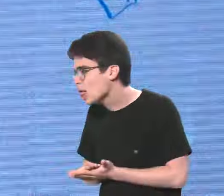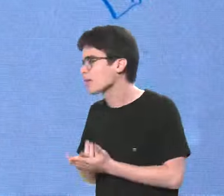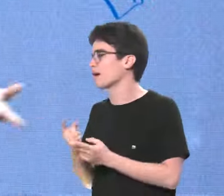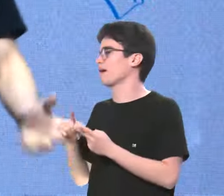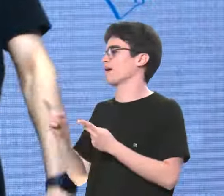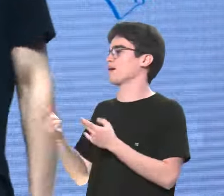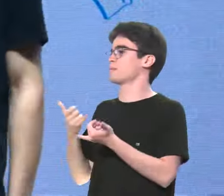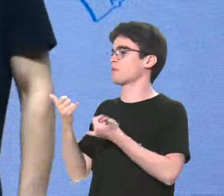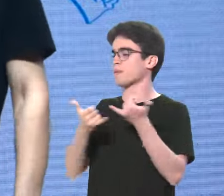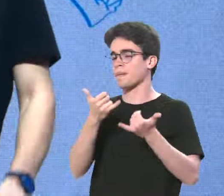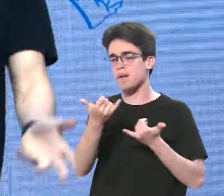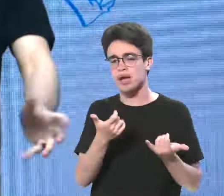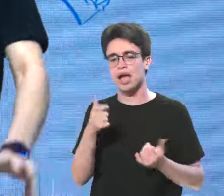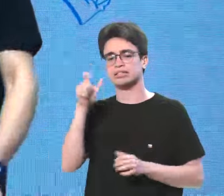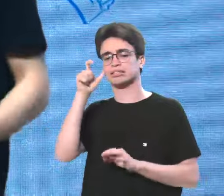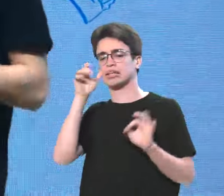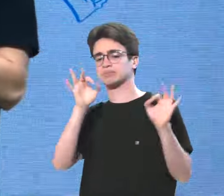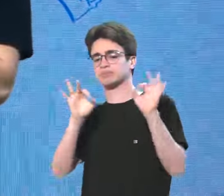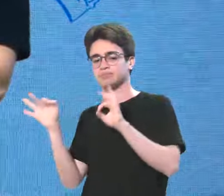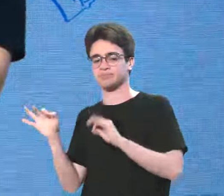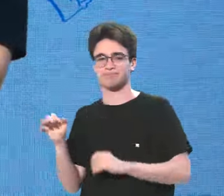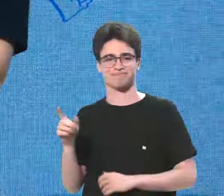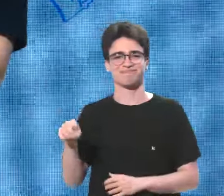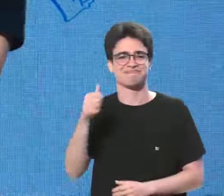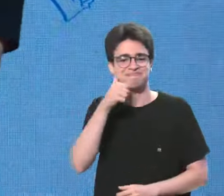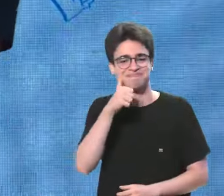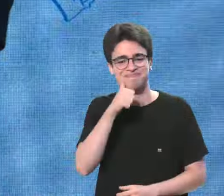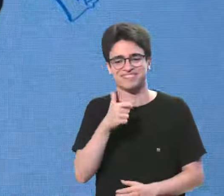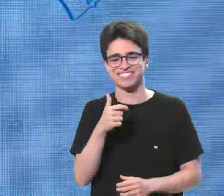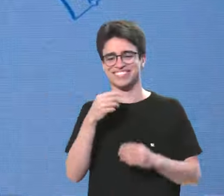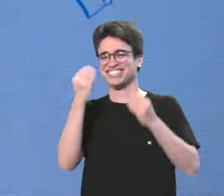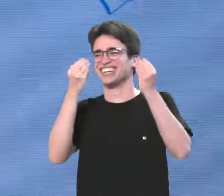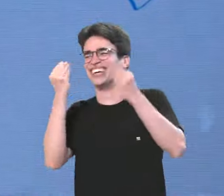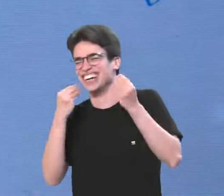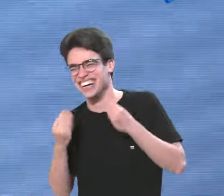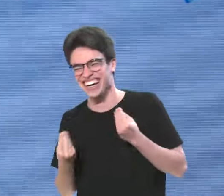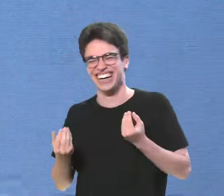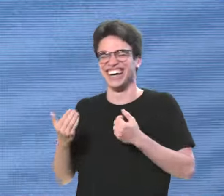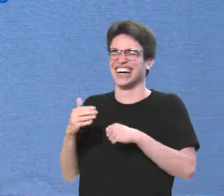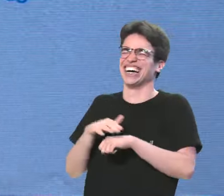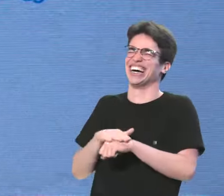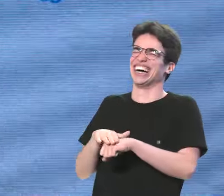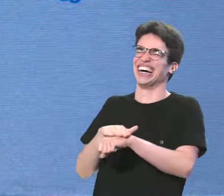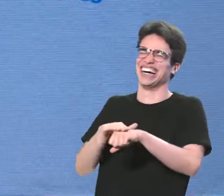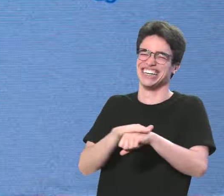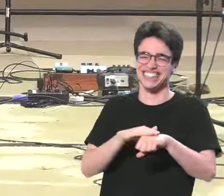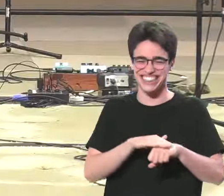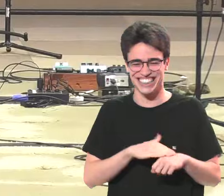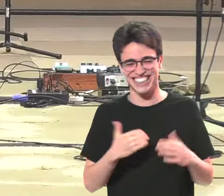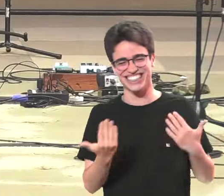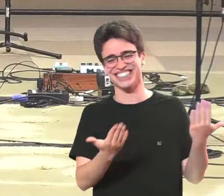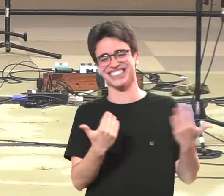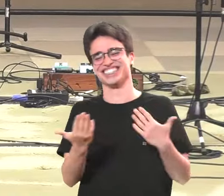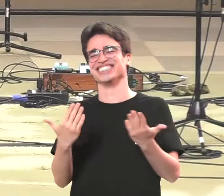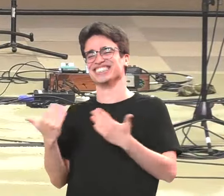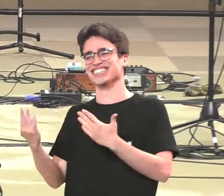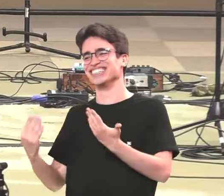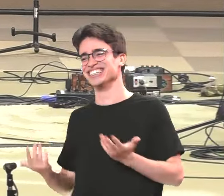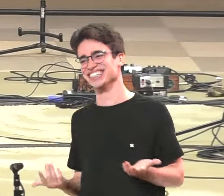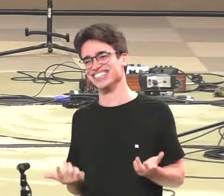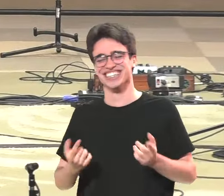jogo assisto eu não sei o que as meninas fazem gente sei lá se maqueiam conversam não sei mas